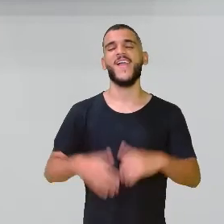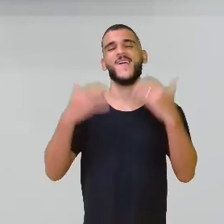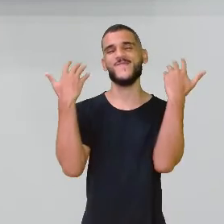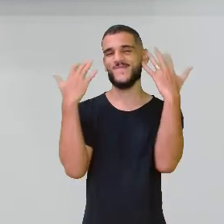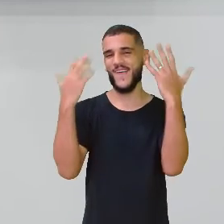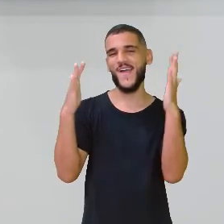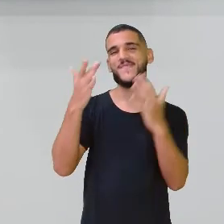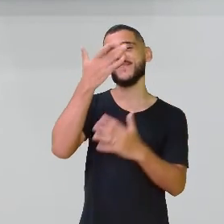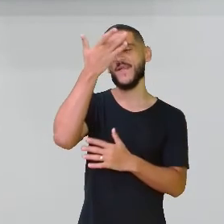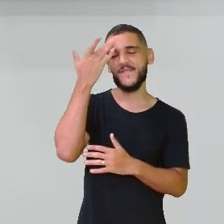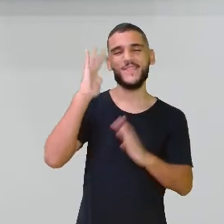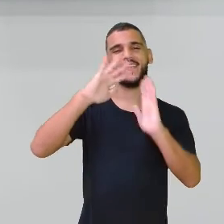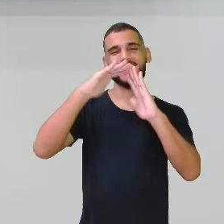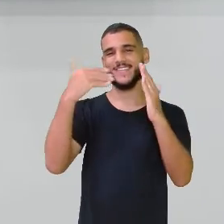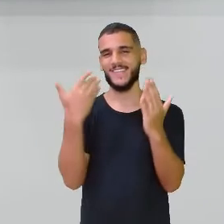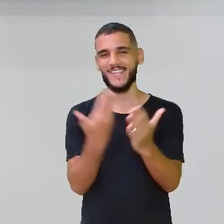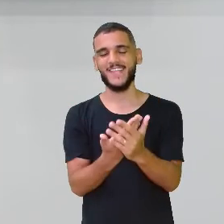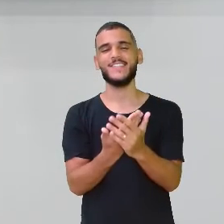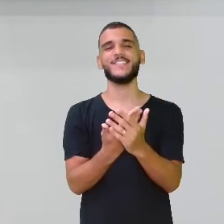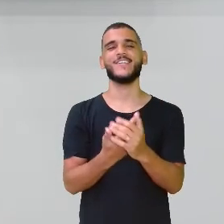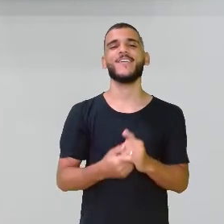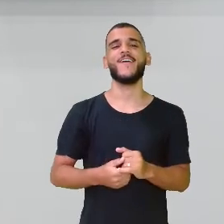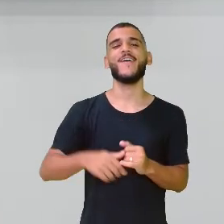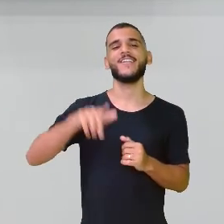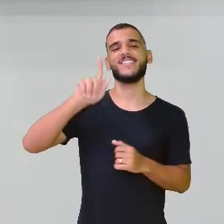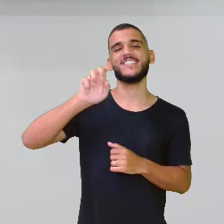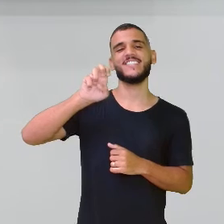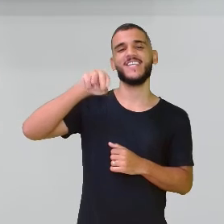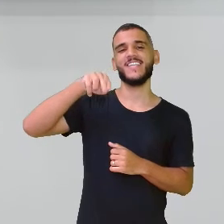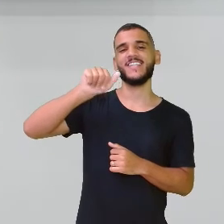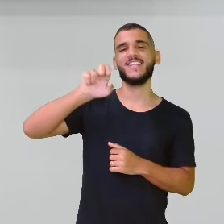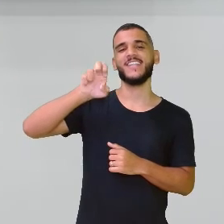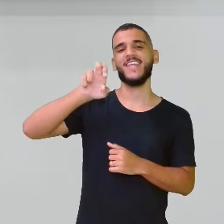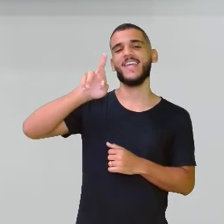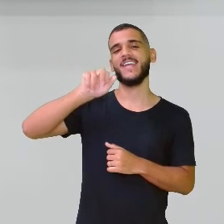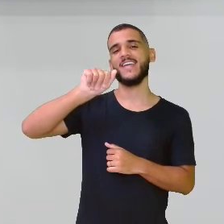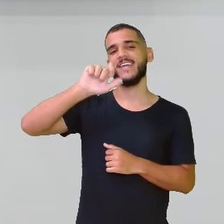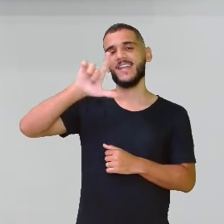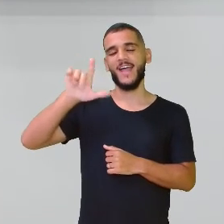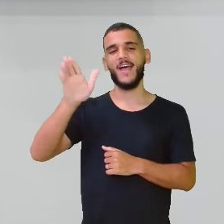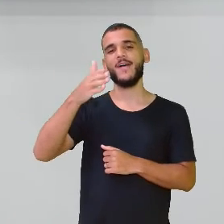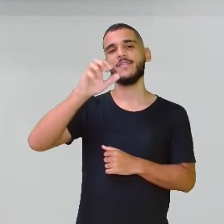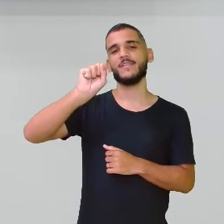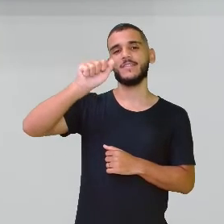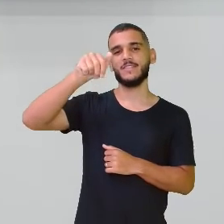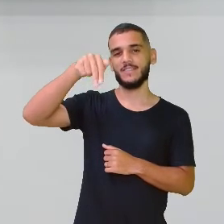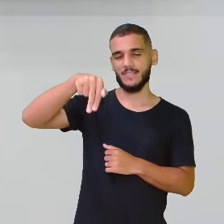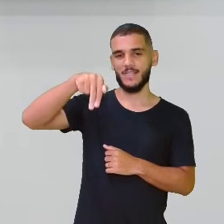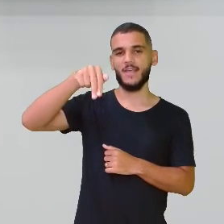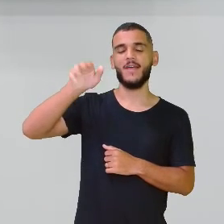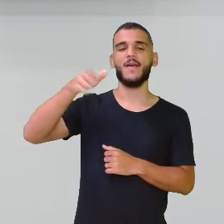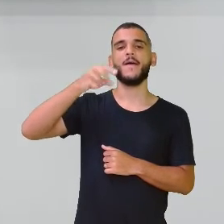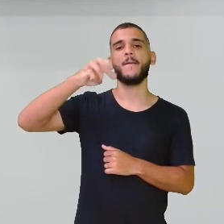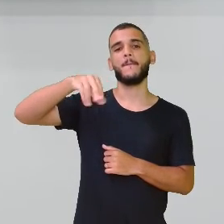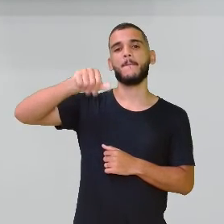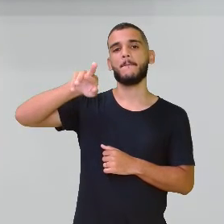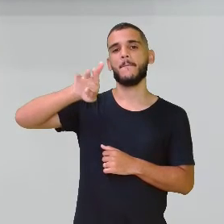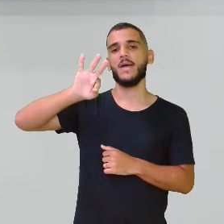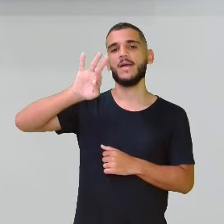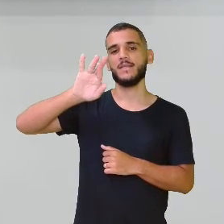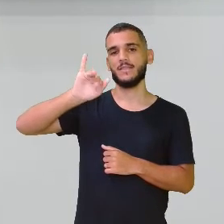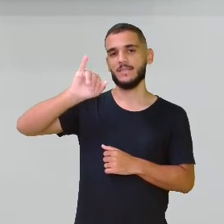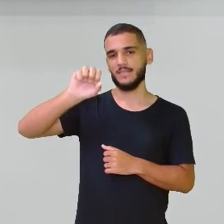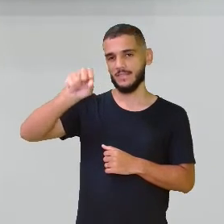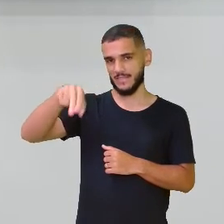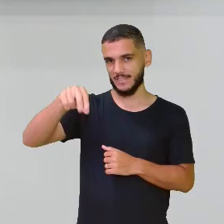Parabéns ao pessoal da Escola General San Martín. Essa produção foi feita em 2019, está aqui na